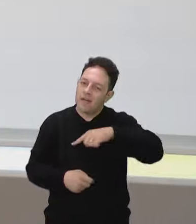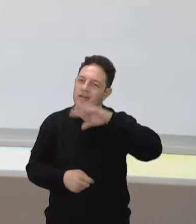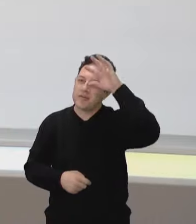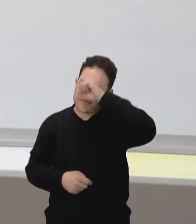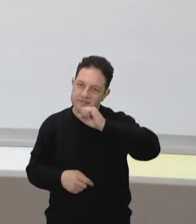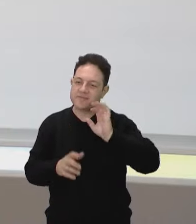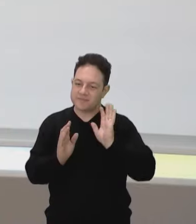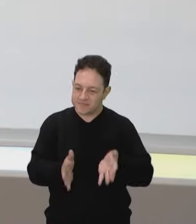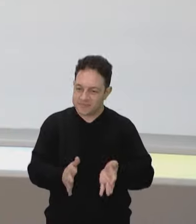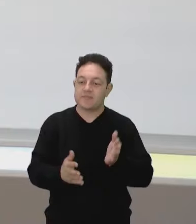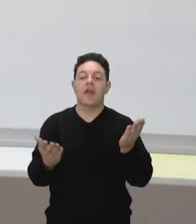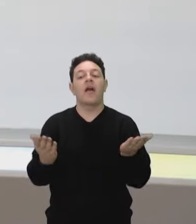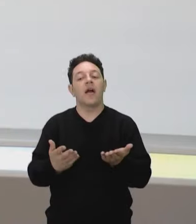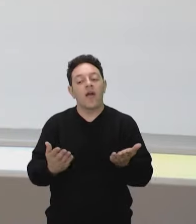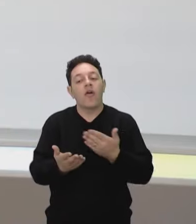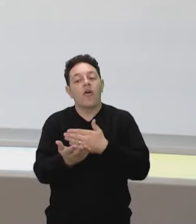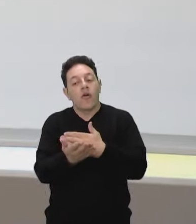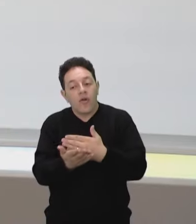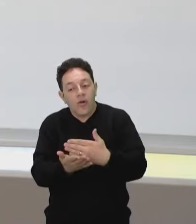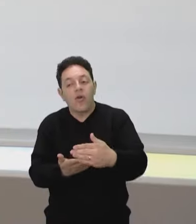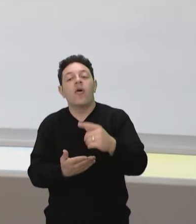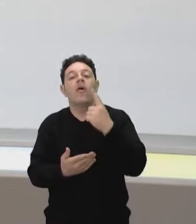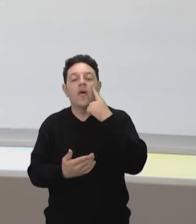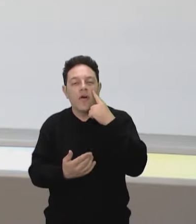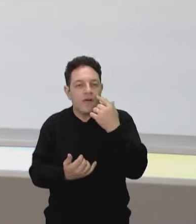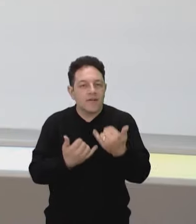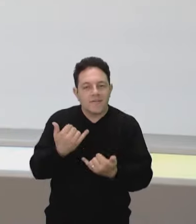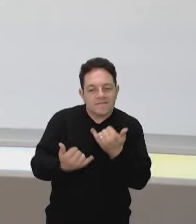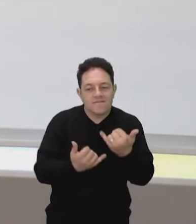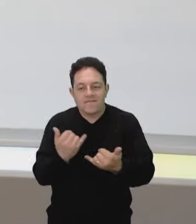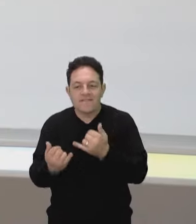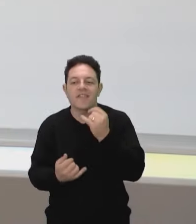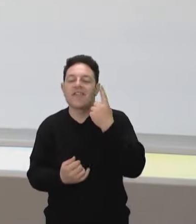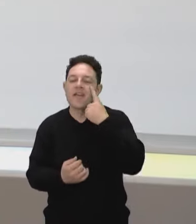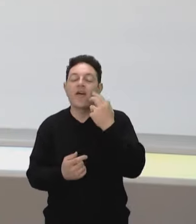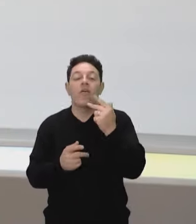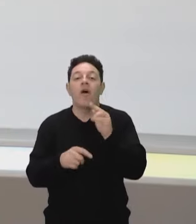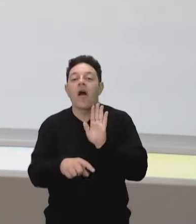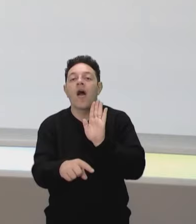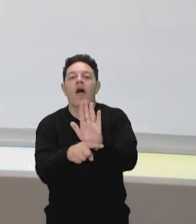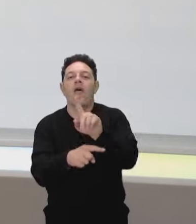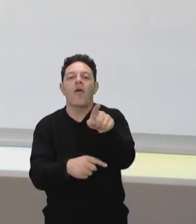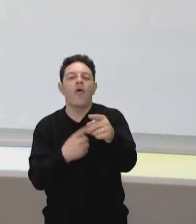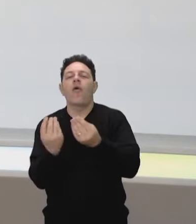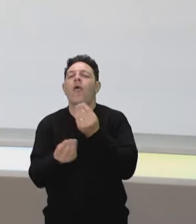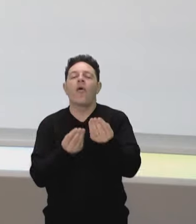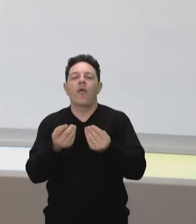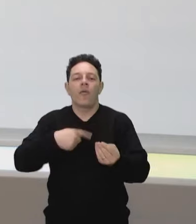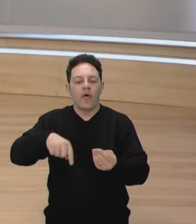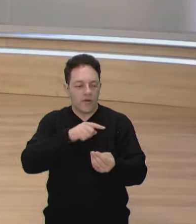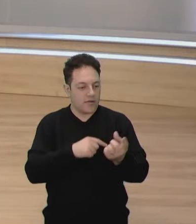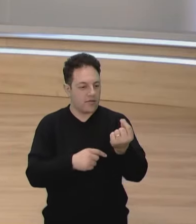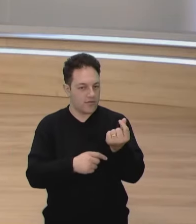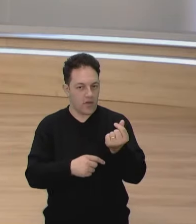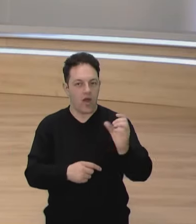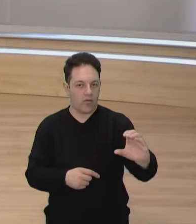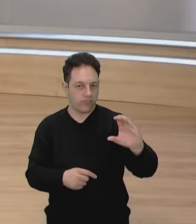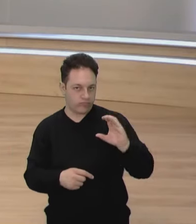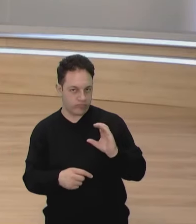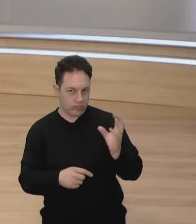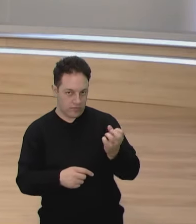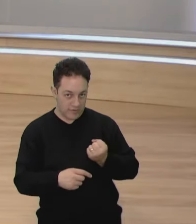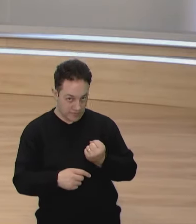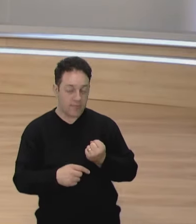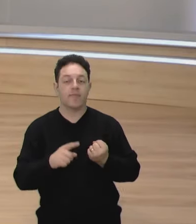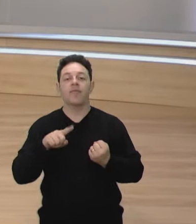isso e agora a gente está começando a fazer um jogo para ver como que a gente Qual a nossa relação com o que a gente recebe e as